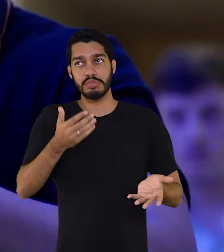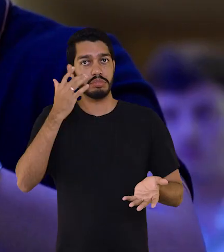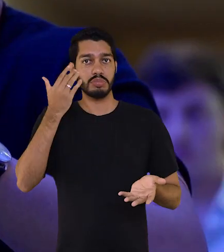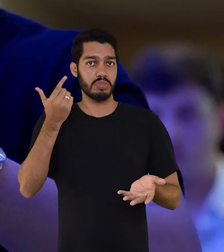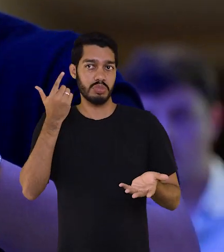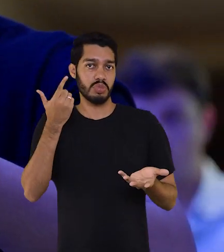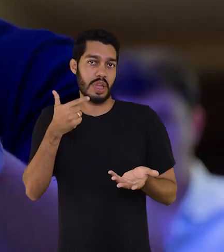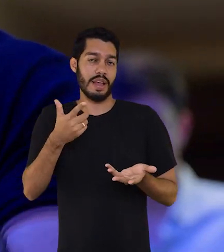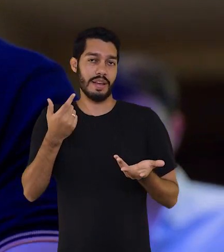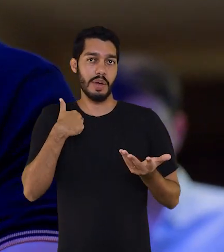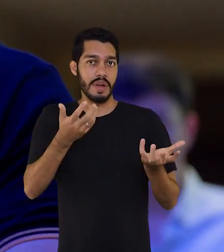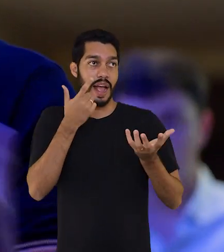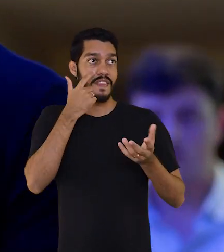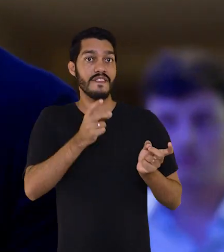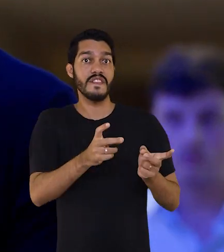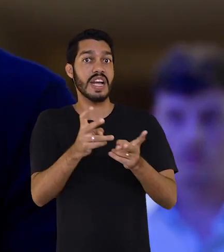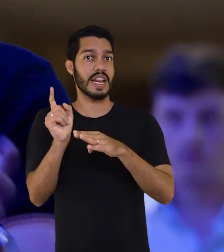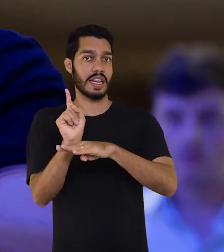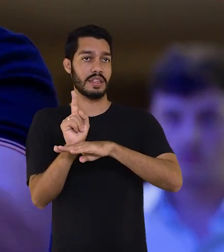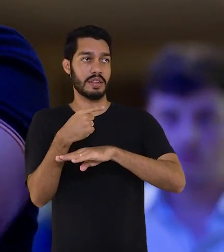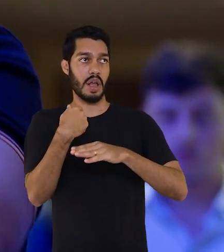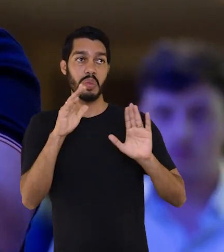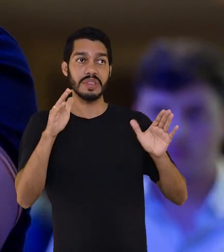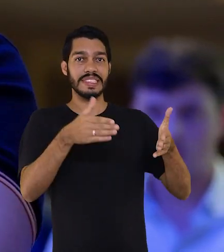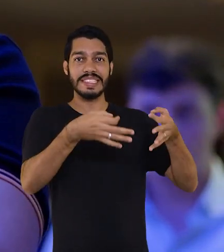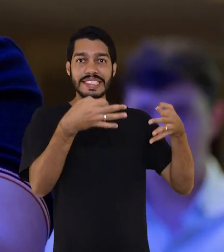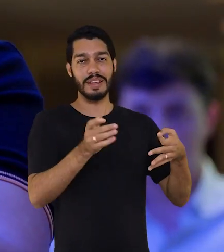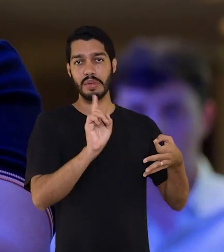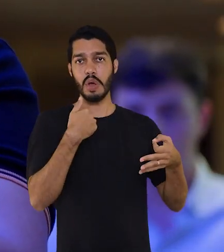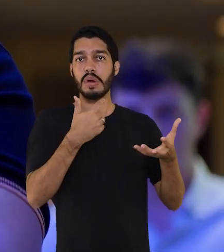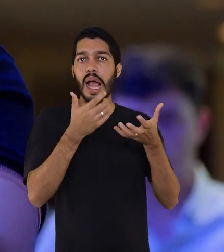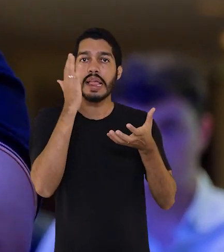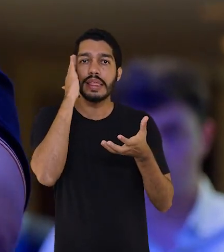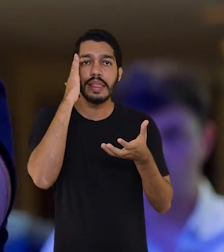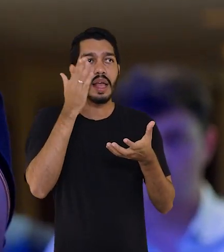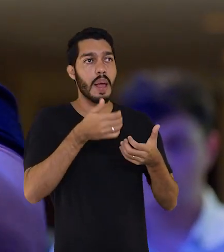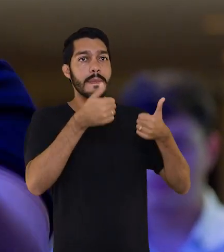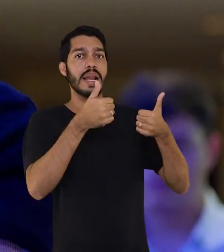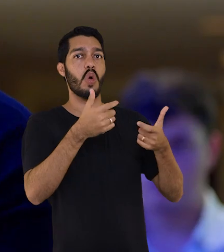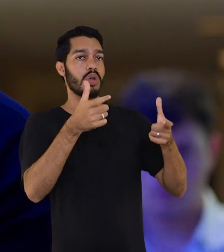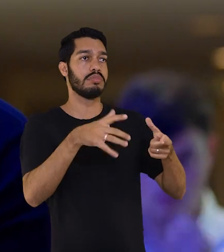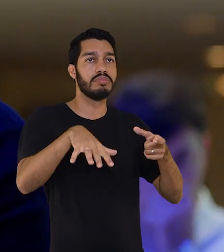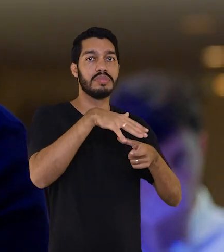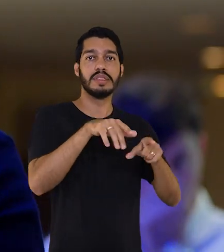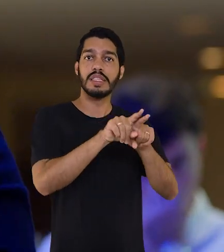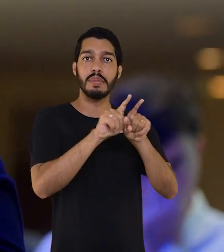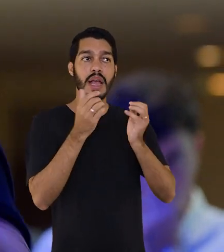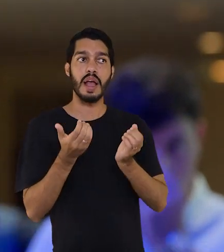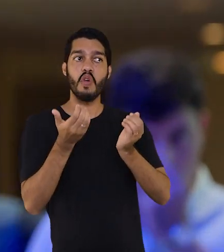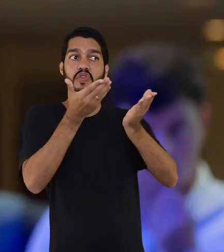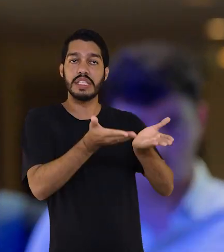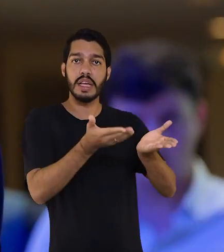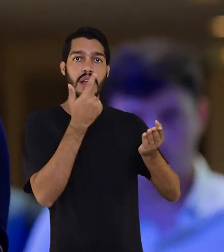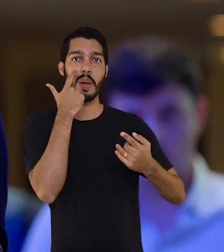caso, eu quero fazer um projeto de vendas de agente. Então, eu não tenho um nicho certo para quem eu quero vender. Eu quero entender qual seria o melhor nicho e como